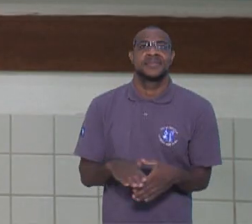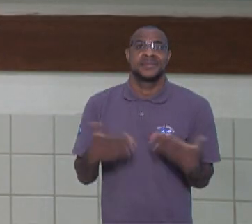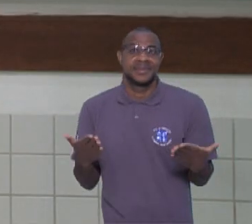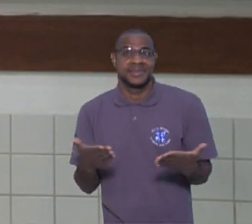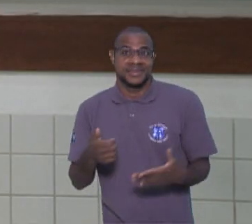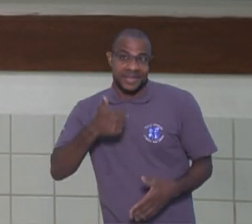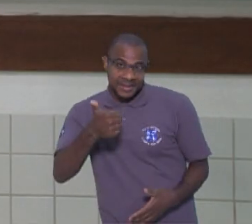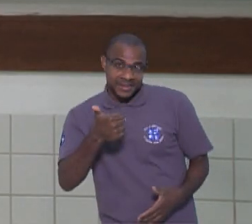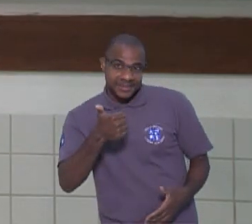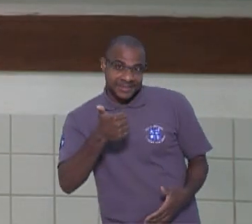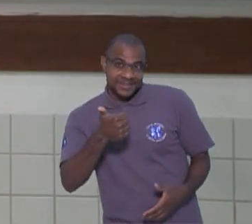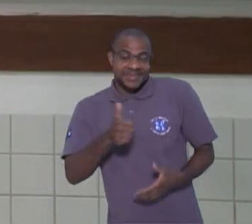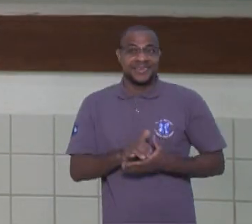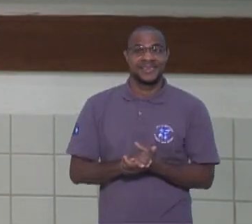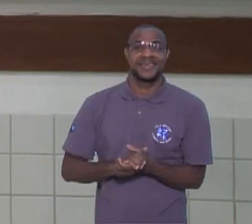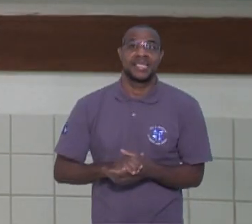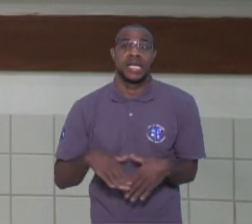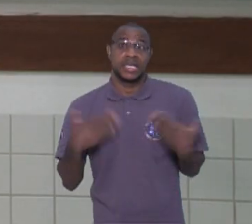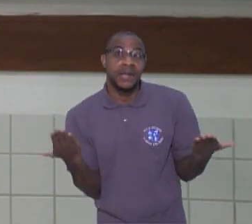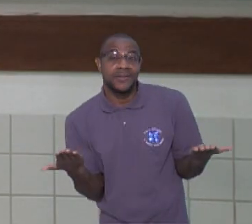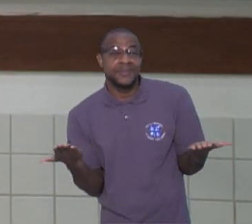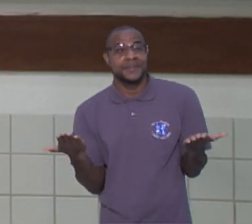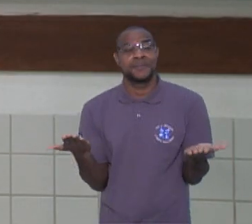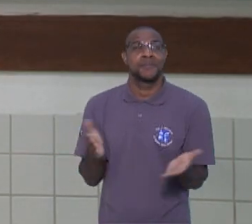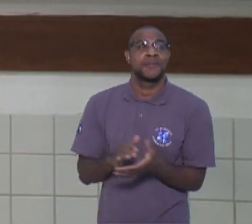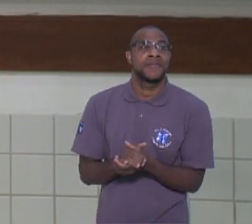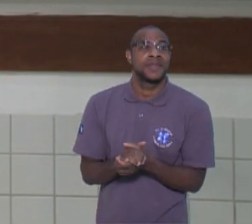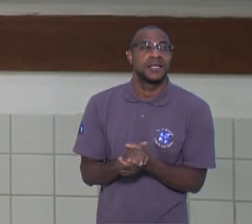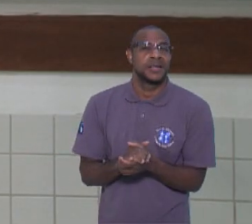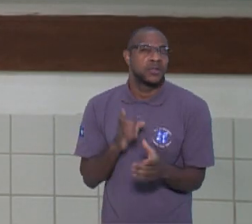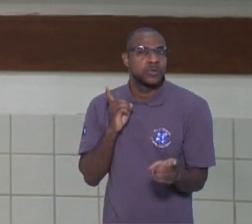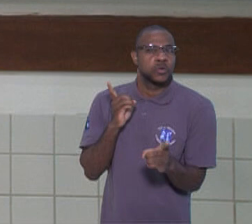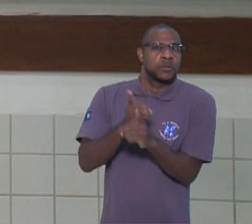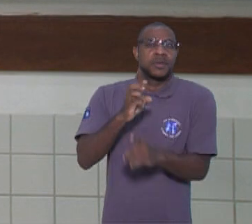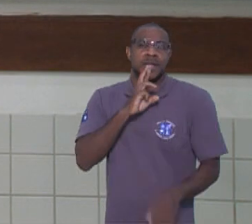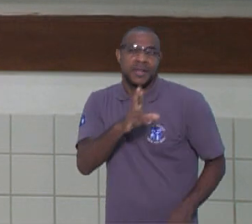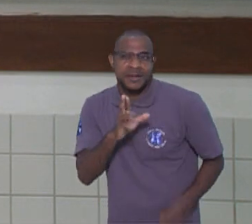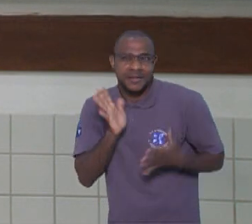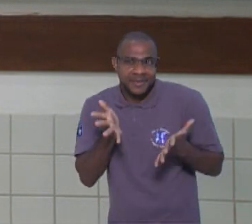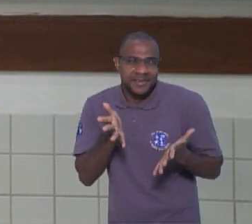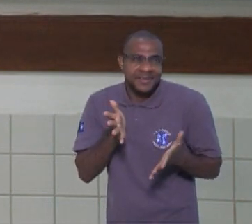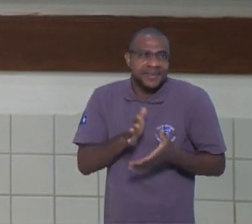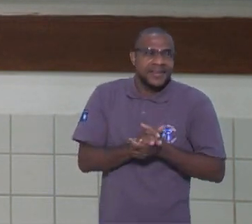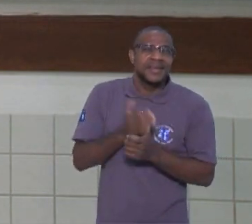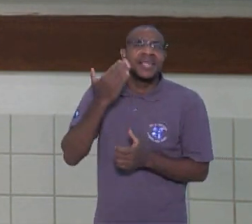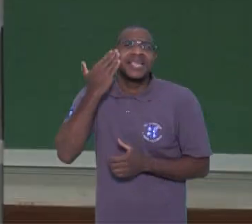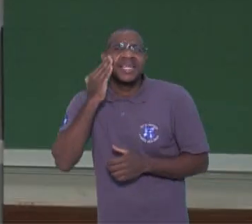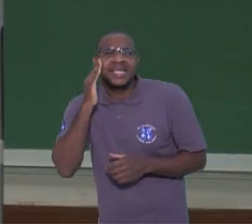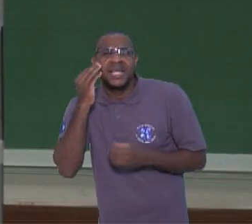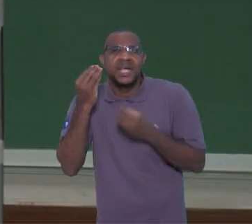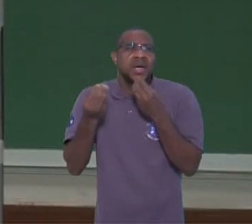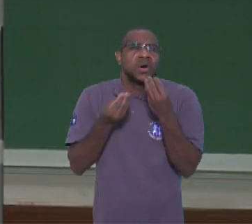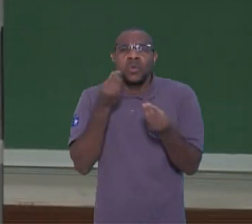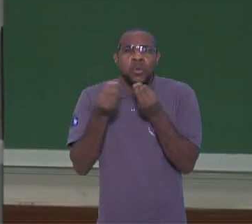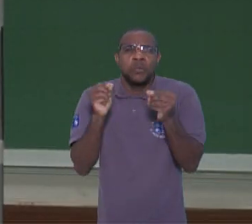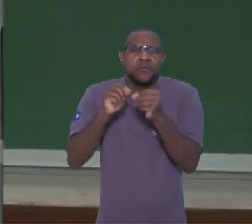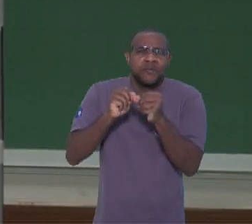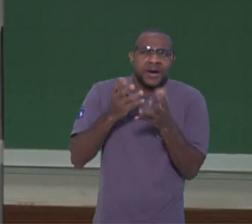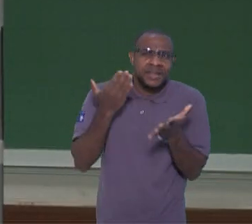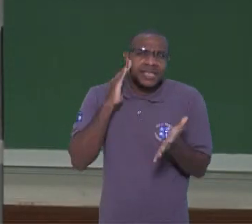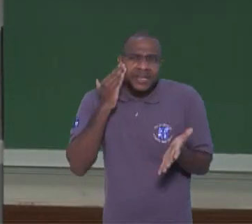E aí, galera, beleza? Então, descobriram a resposta? Entenderam como que realmente